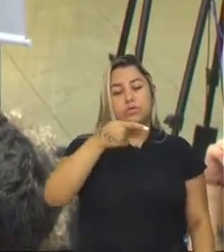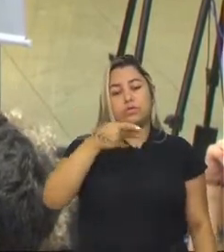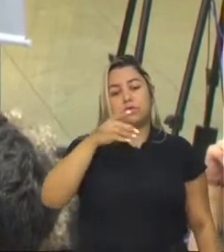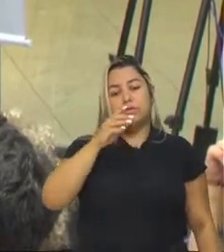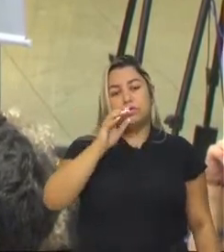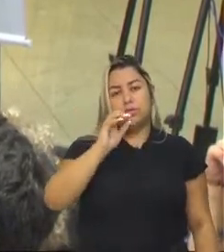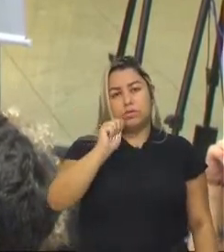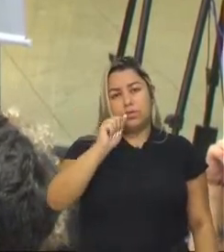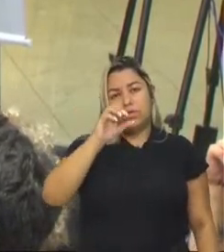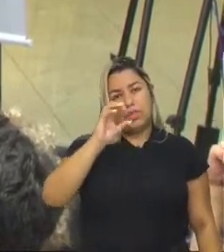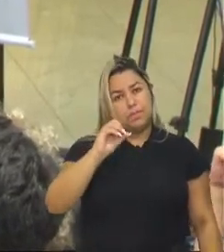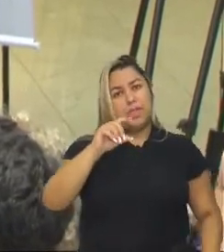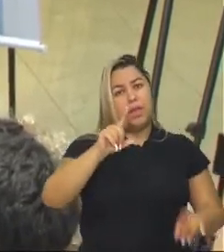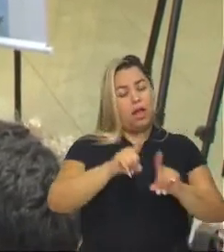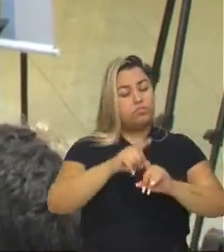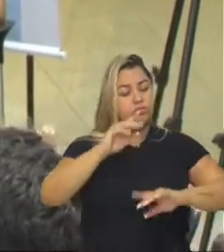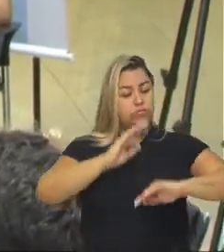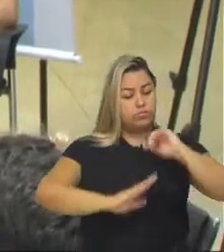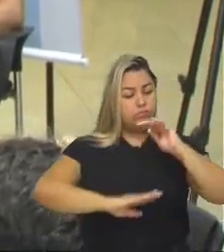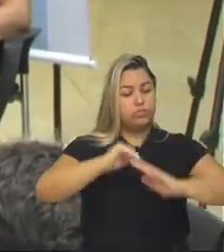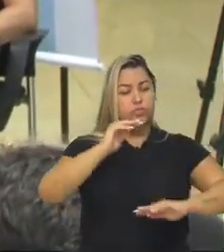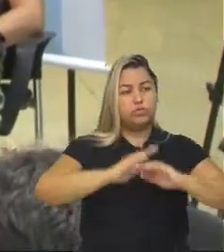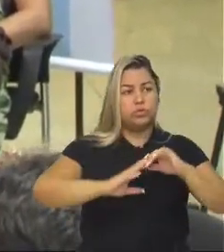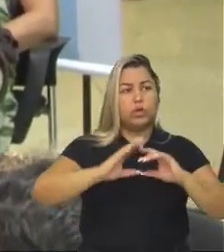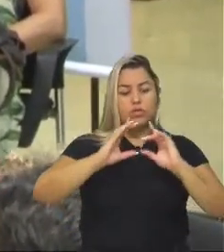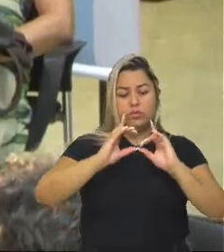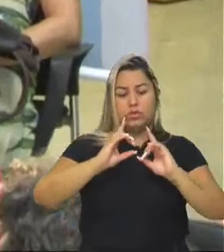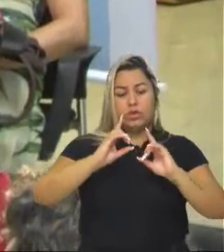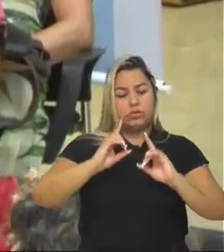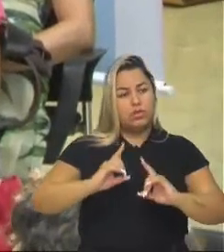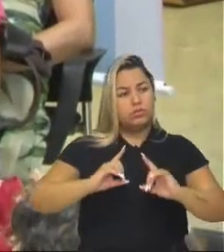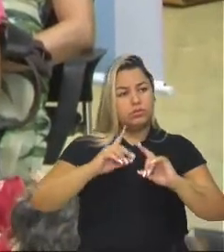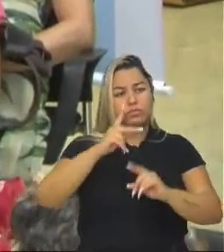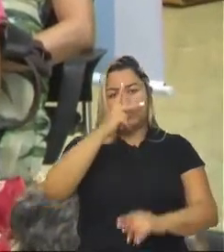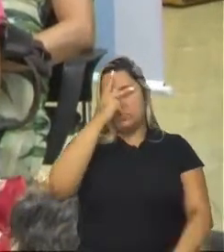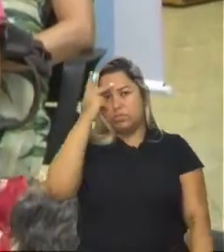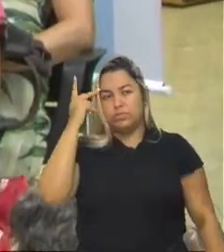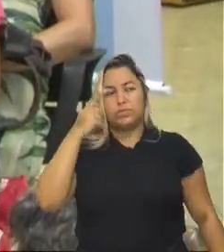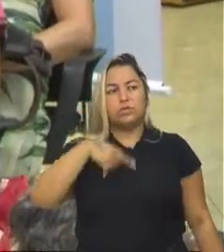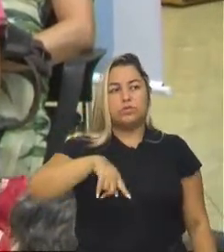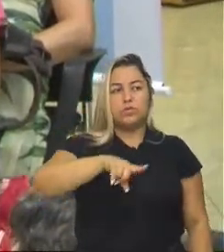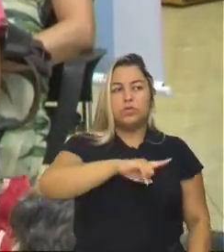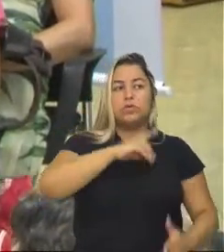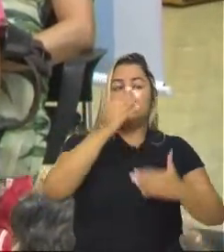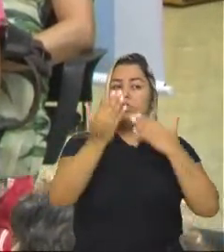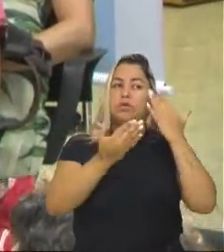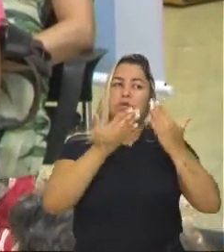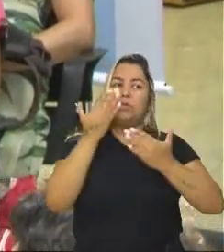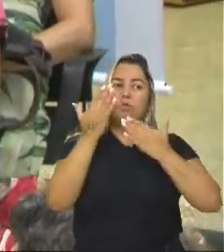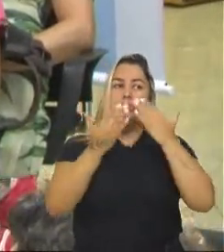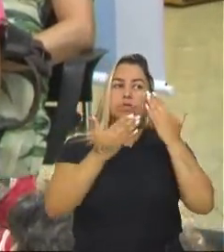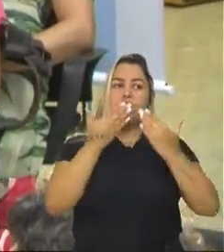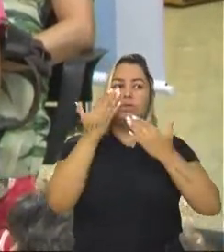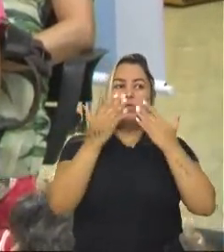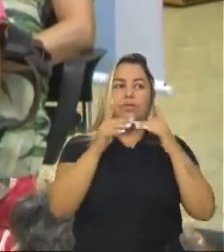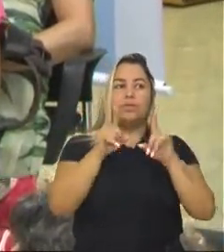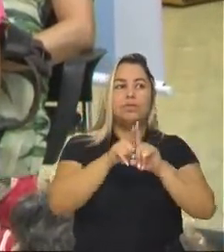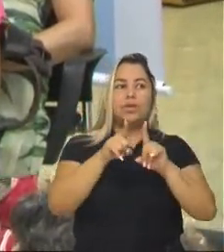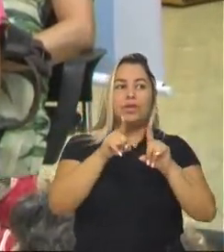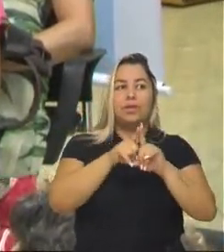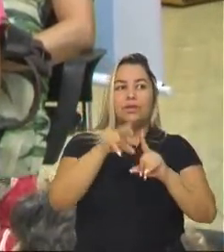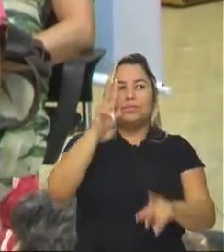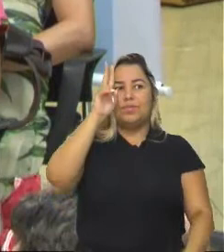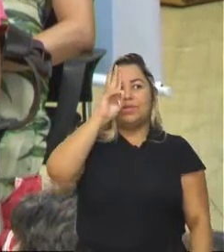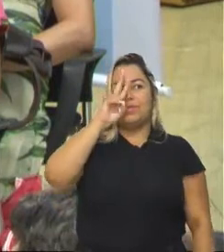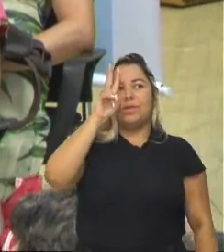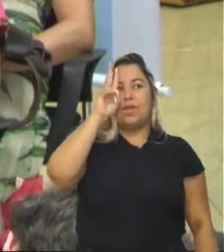pensar as práticas de promoção de cuidado, respeito e dignidade das pessoas trans feitas por nós da psicologia, mas lembrando sempre também da